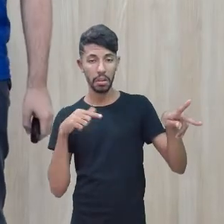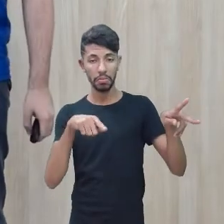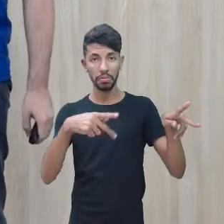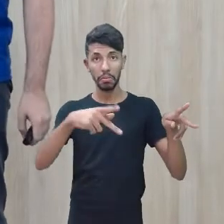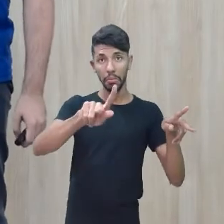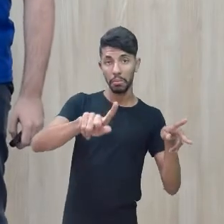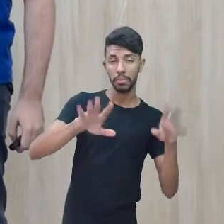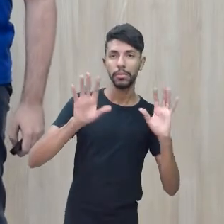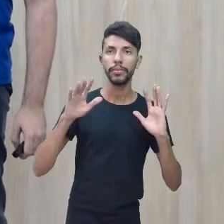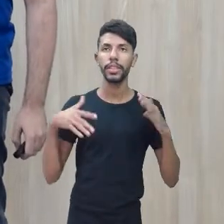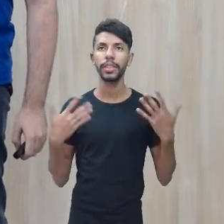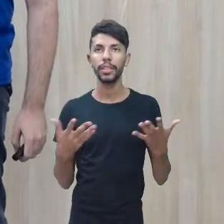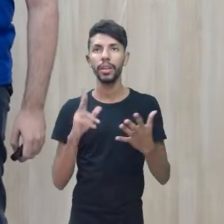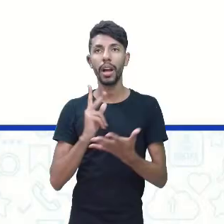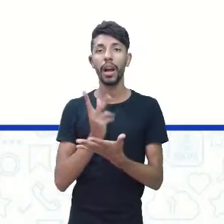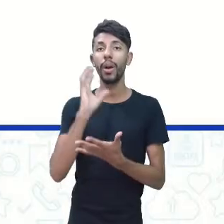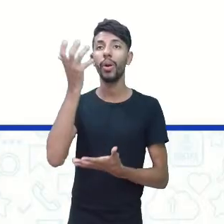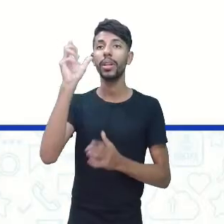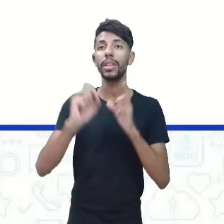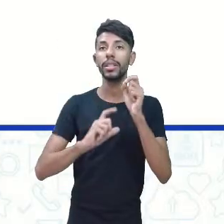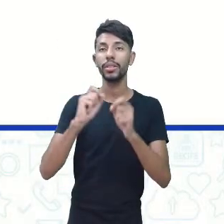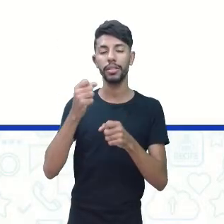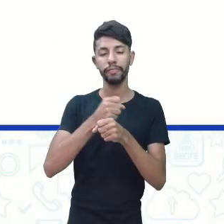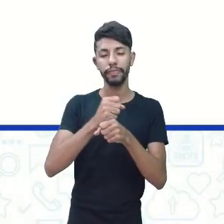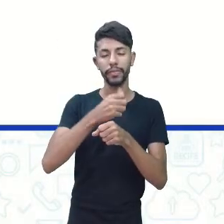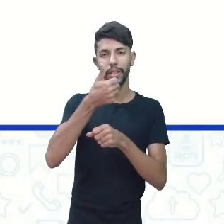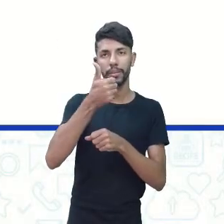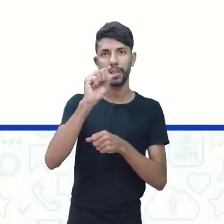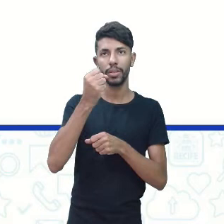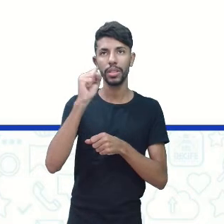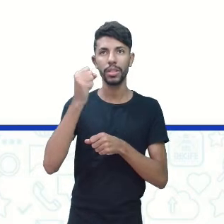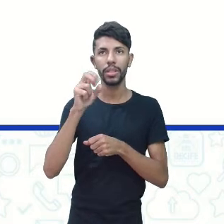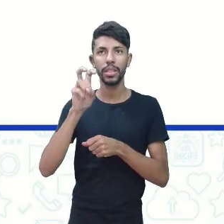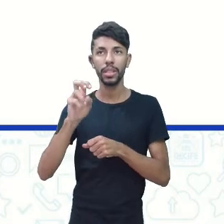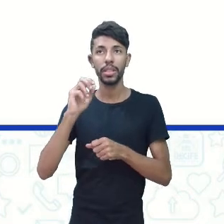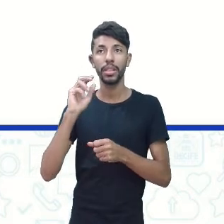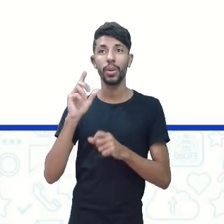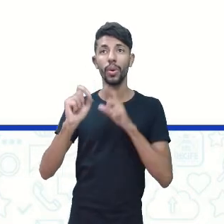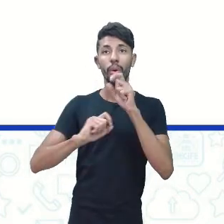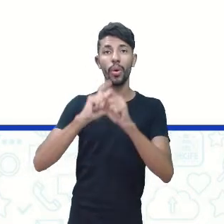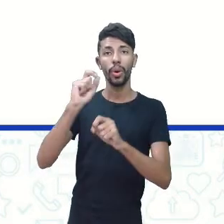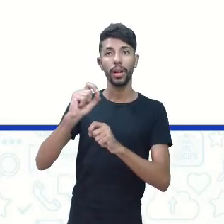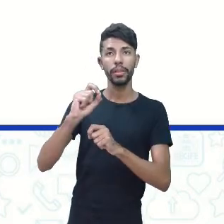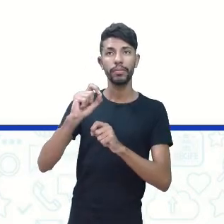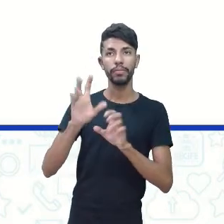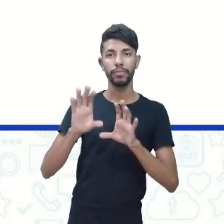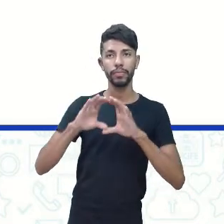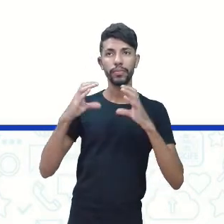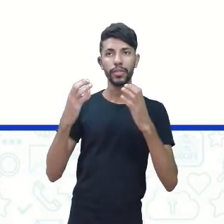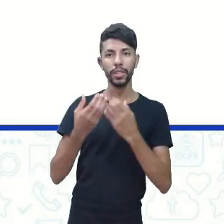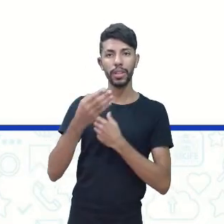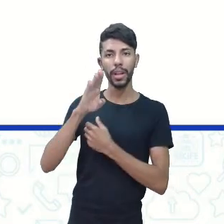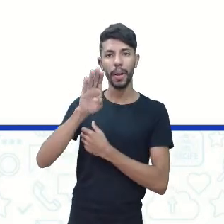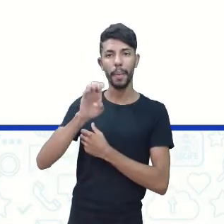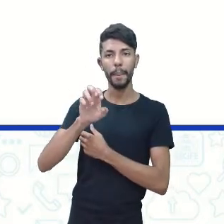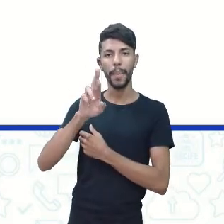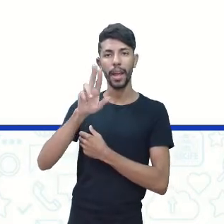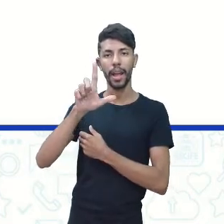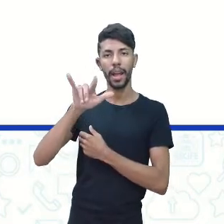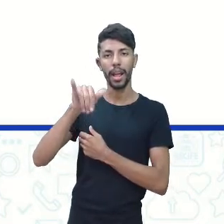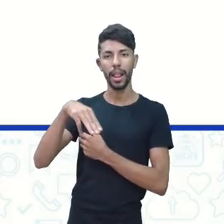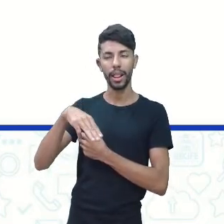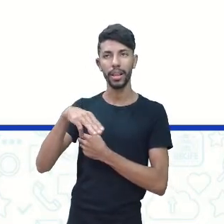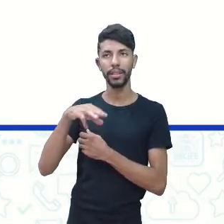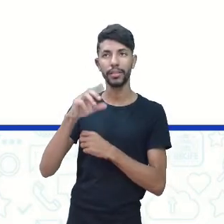Aí justamente aparece ó, em 1885 a coisinha chamada de Conferência de Berlim, que já